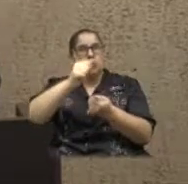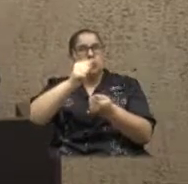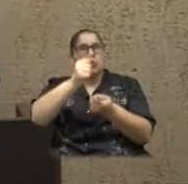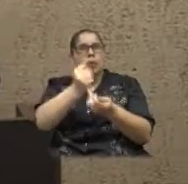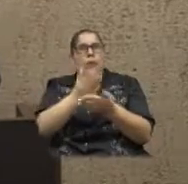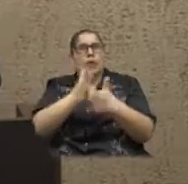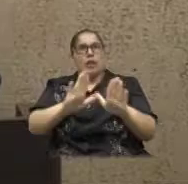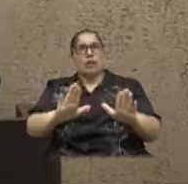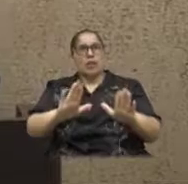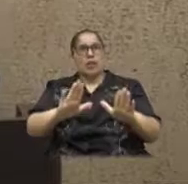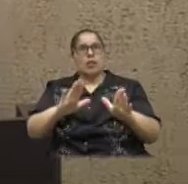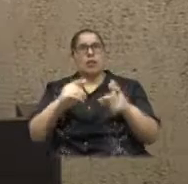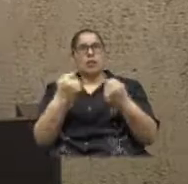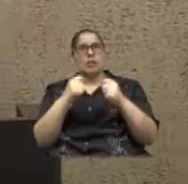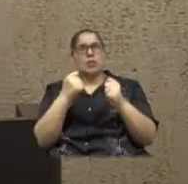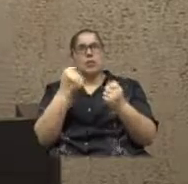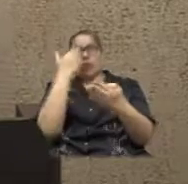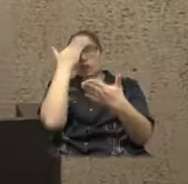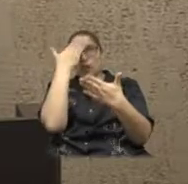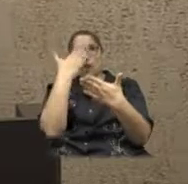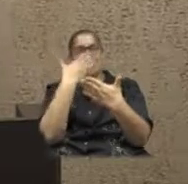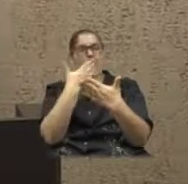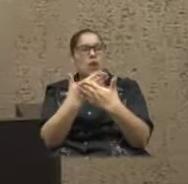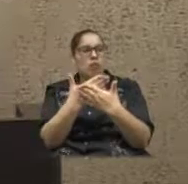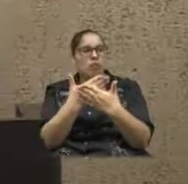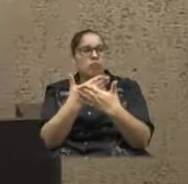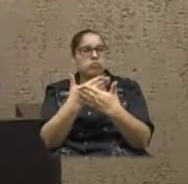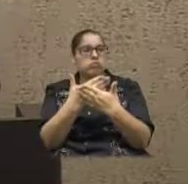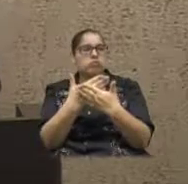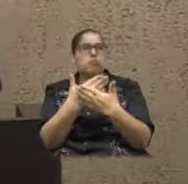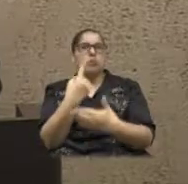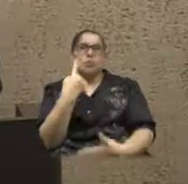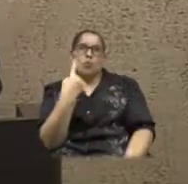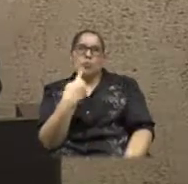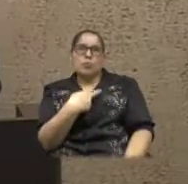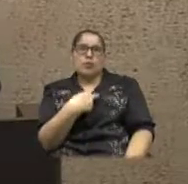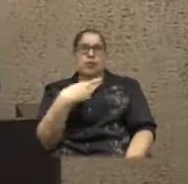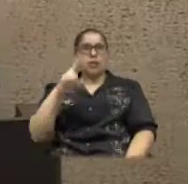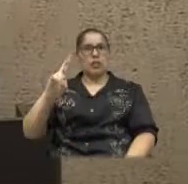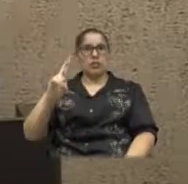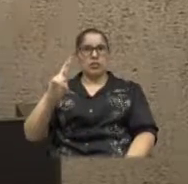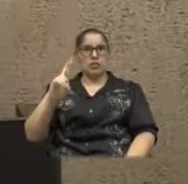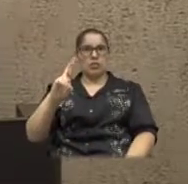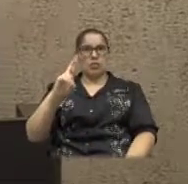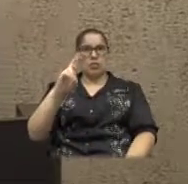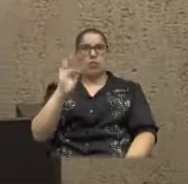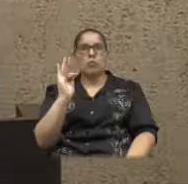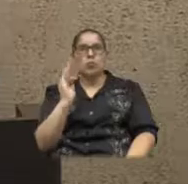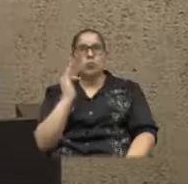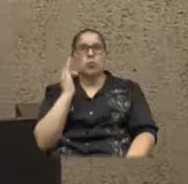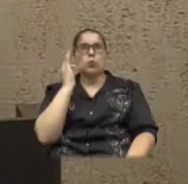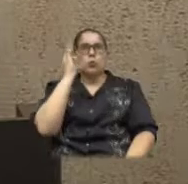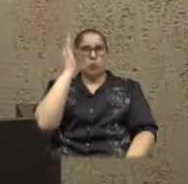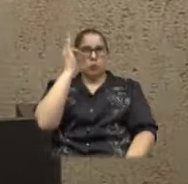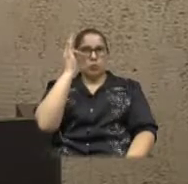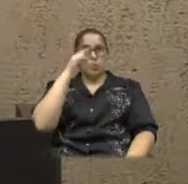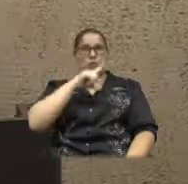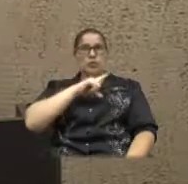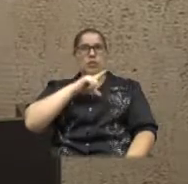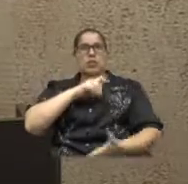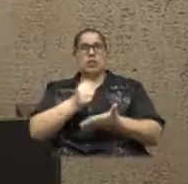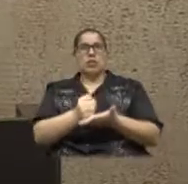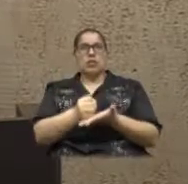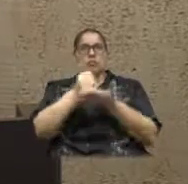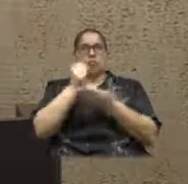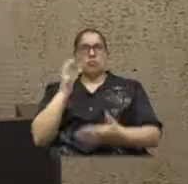fé, seja ela qual for, mas em busca da sua própria salvação? Porque, olha,